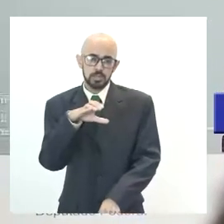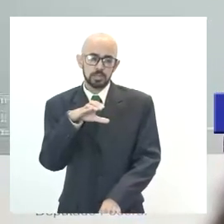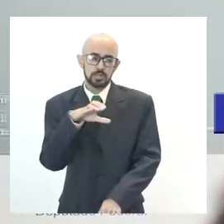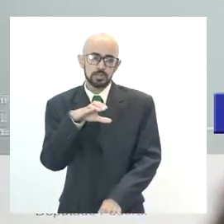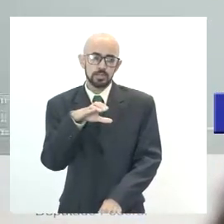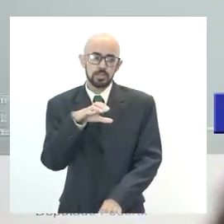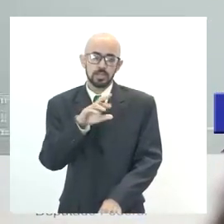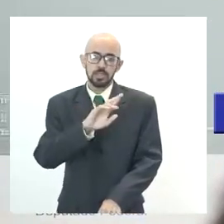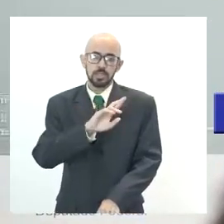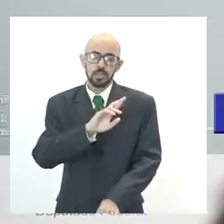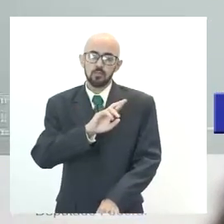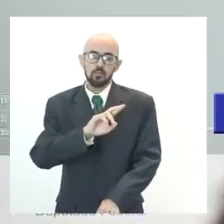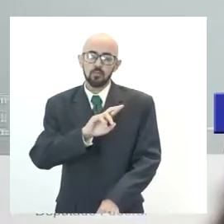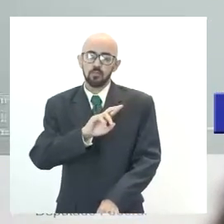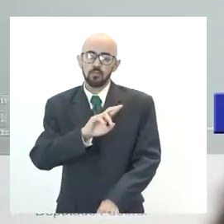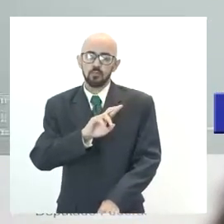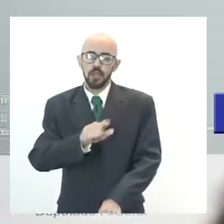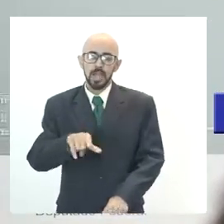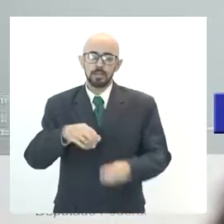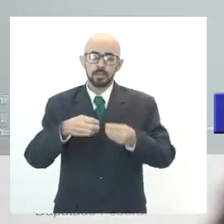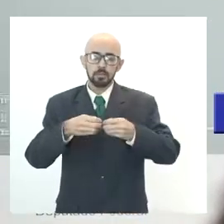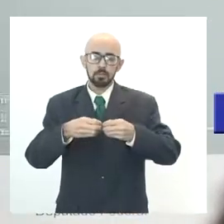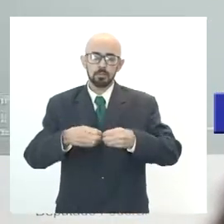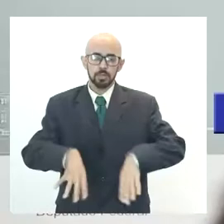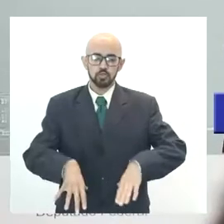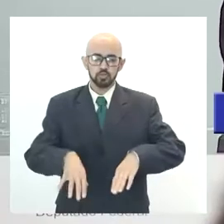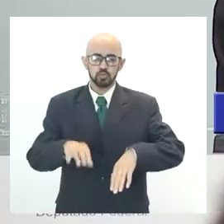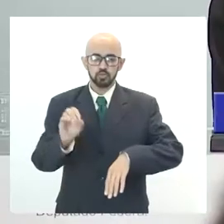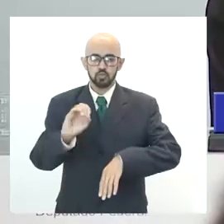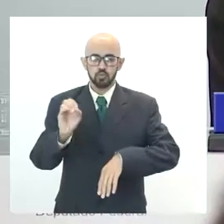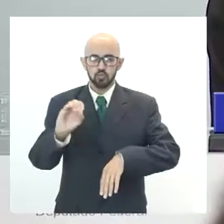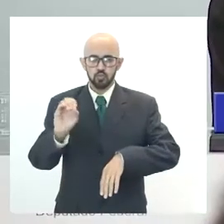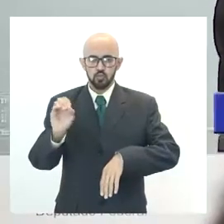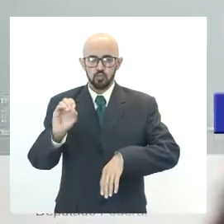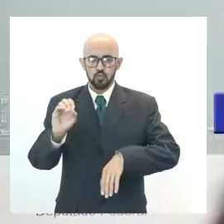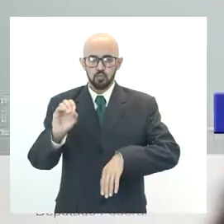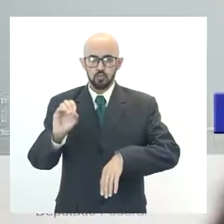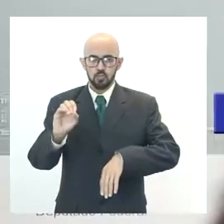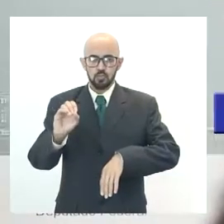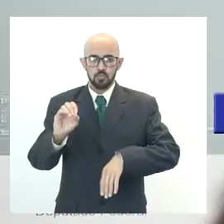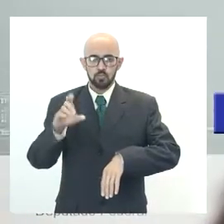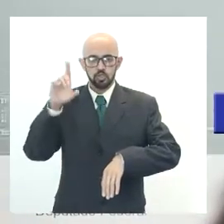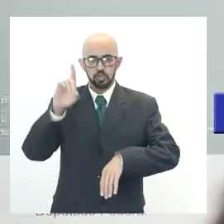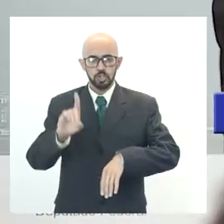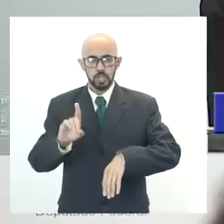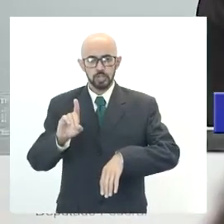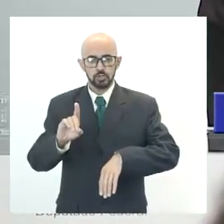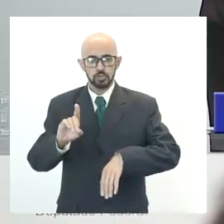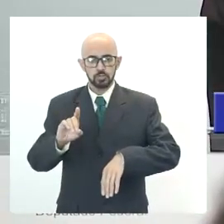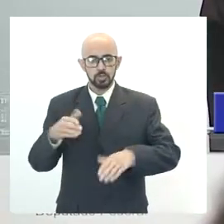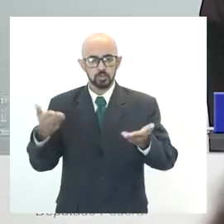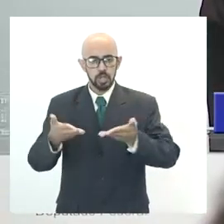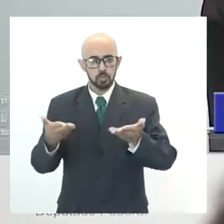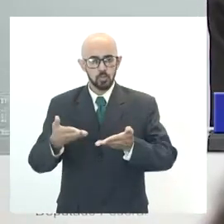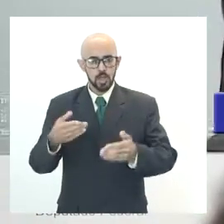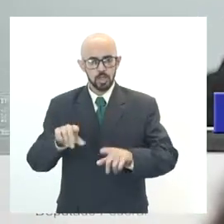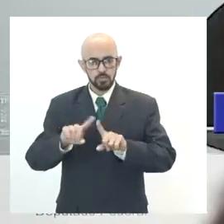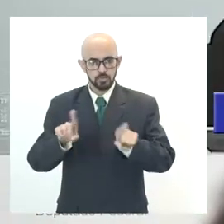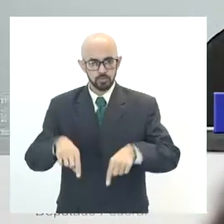não vai prejudicar nenhum direito adquirido pelos atuais servidores